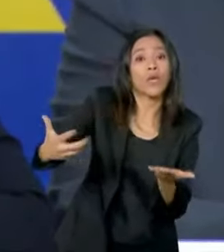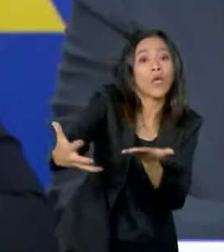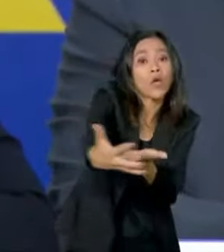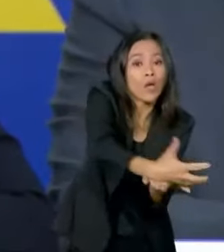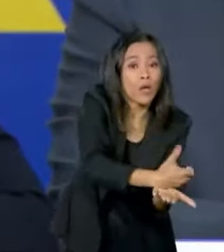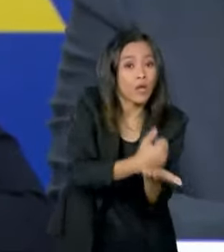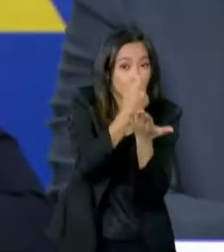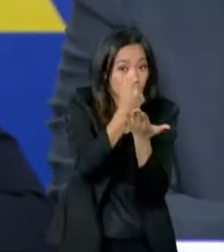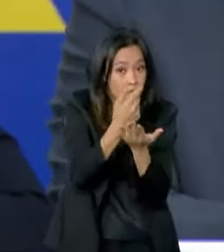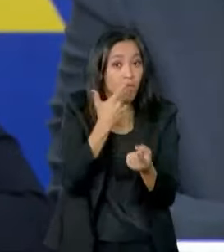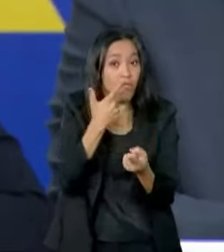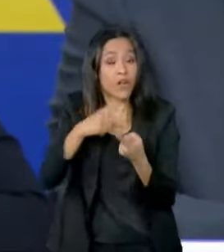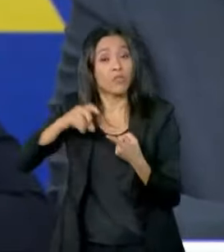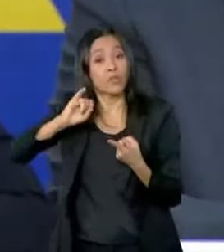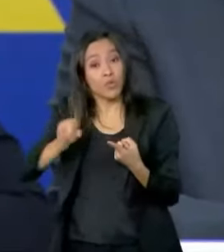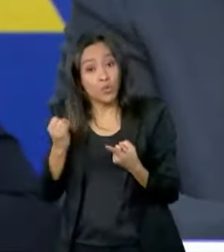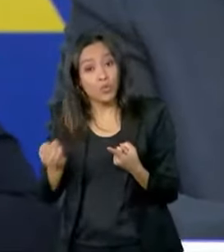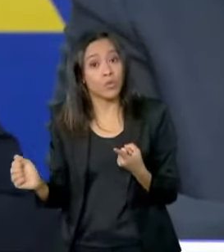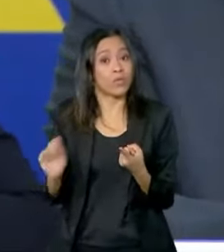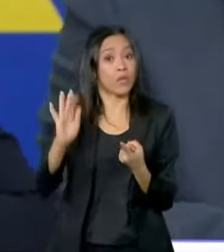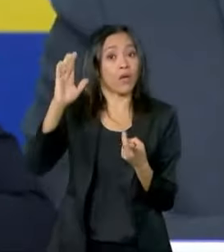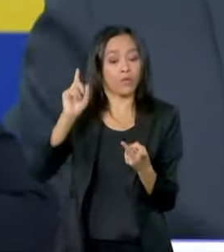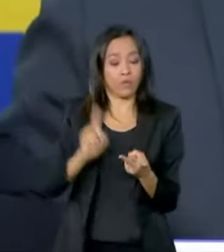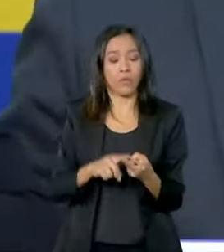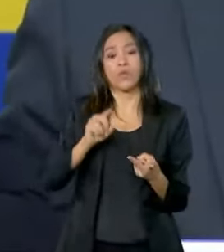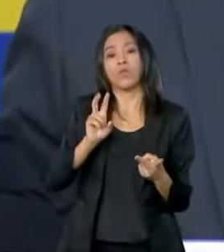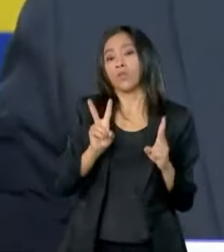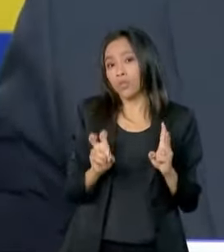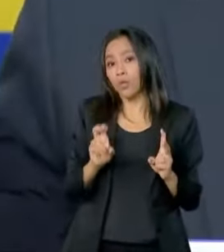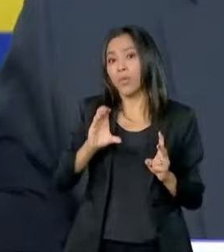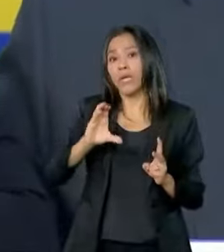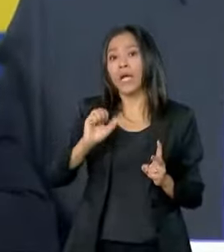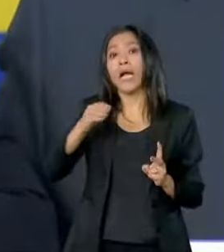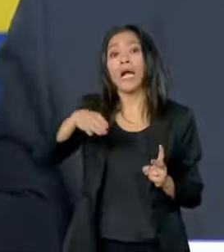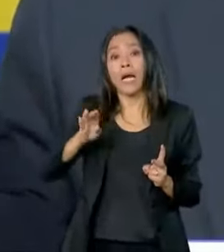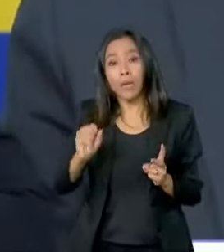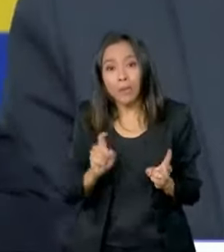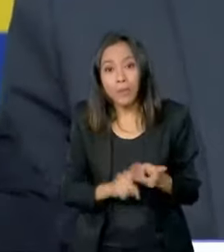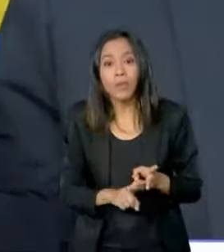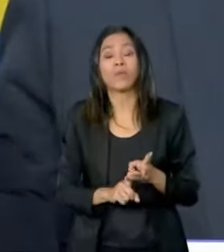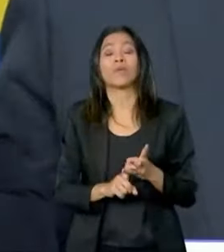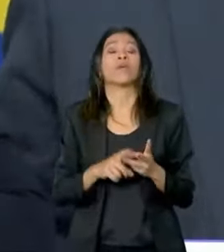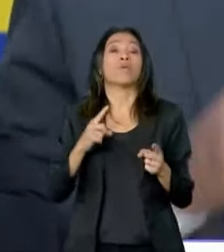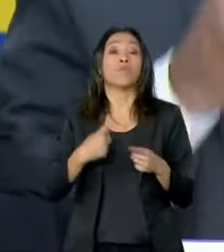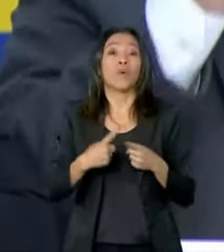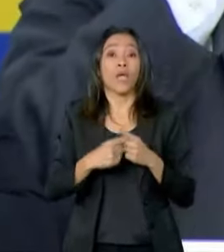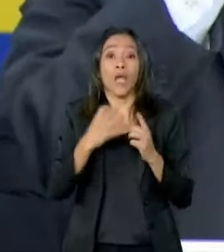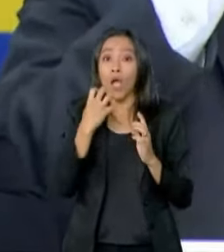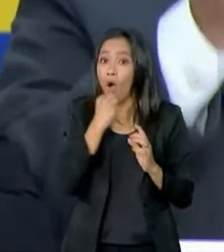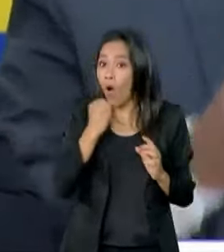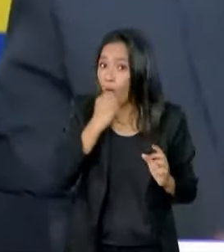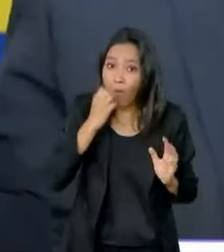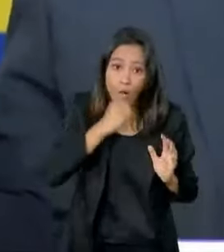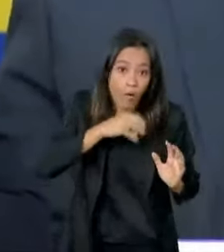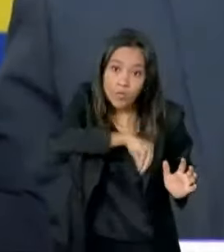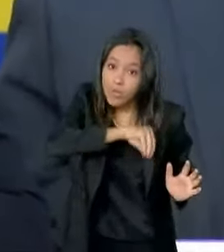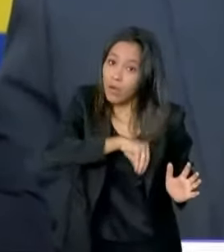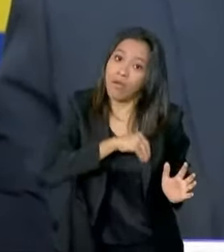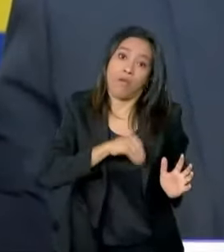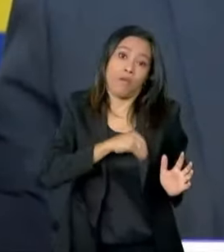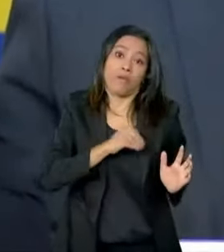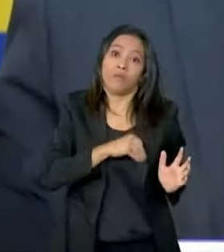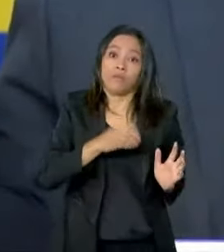futuros altos, nós estamos falando de câmbio alto, nós estamos falando de inflação comendo o salário mínimo do trabalhador brasileiro.